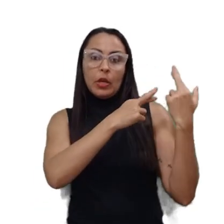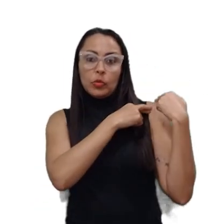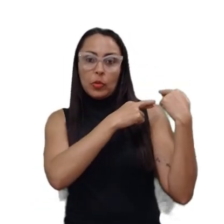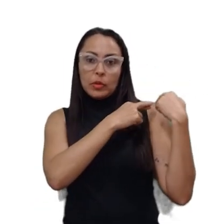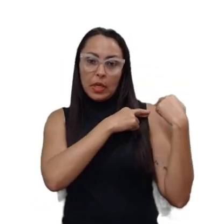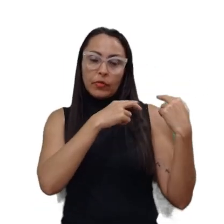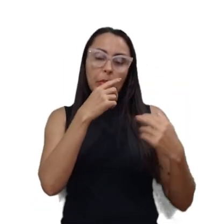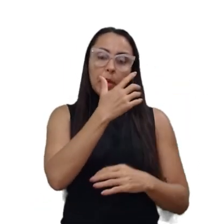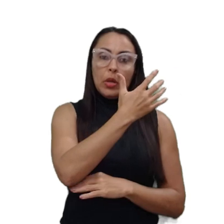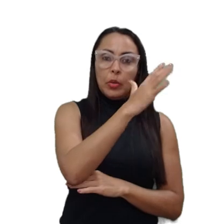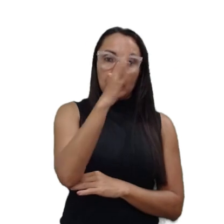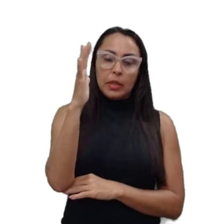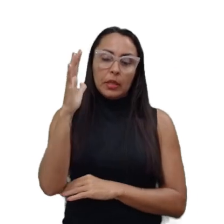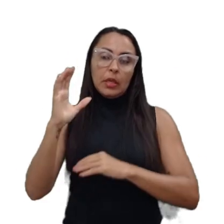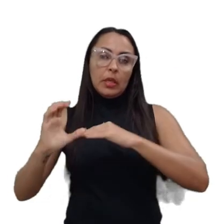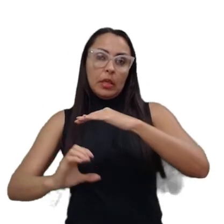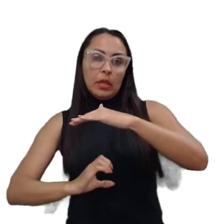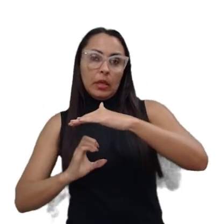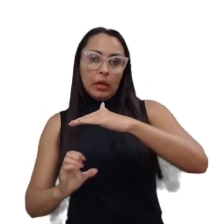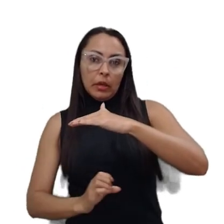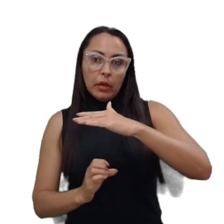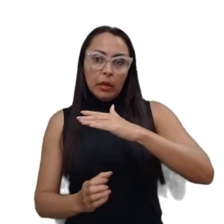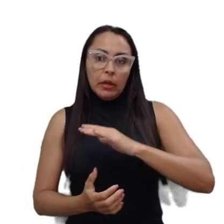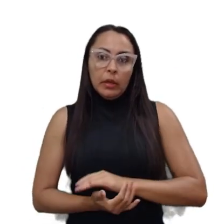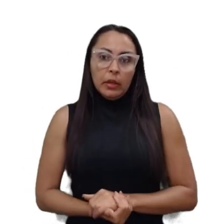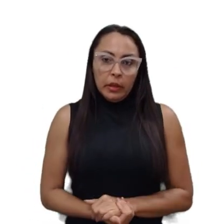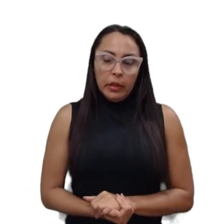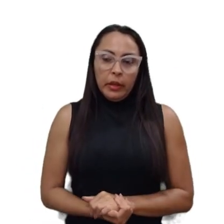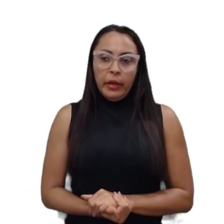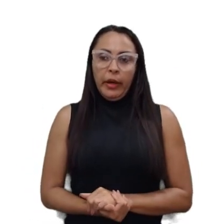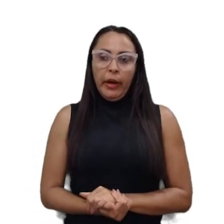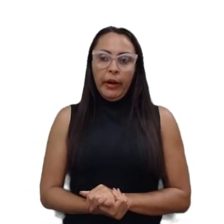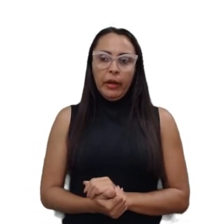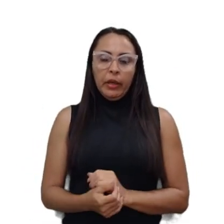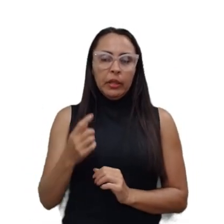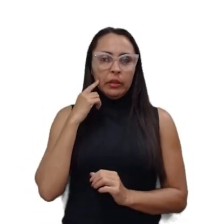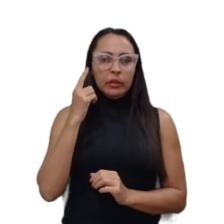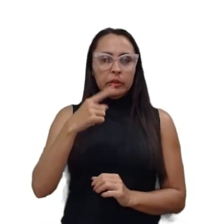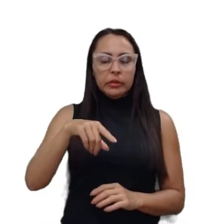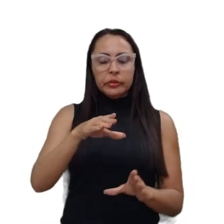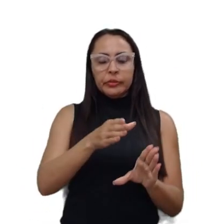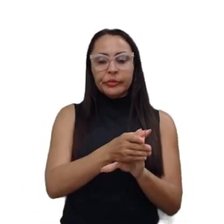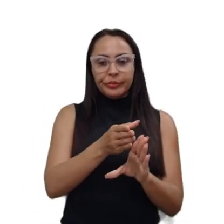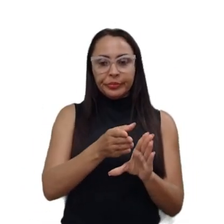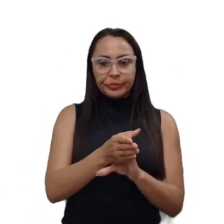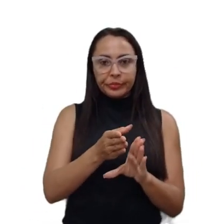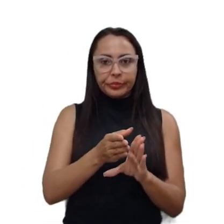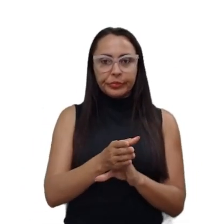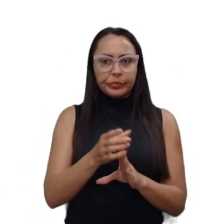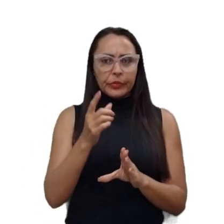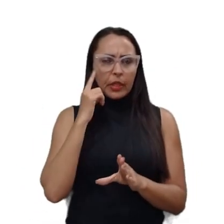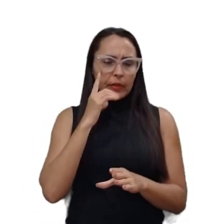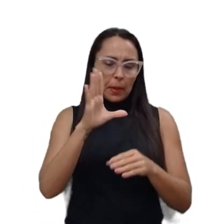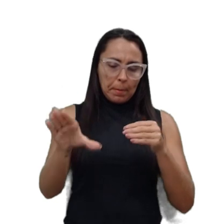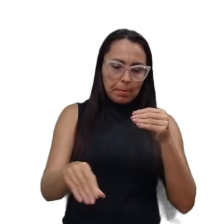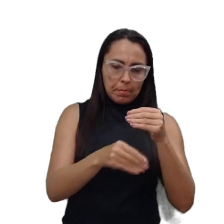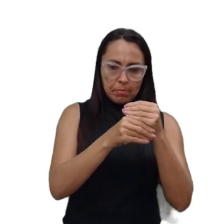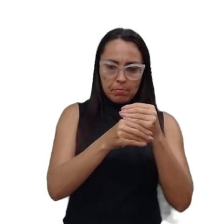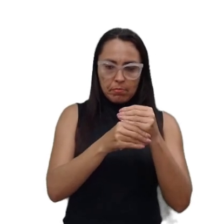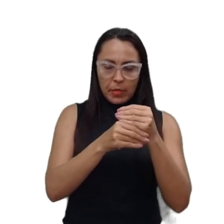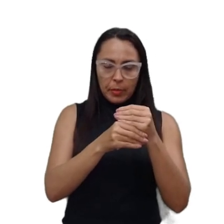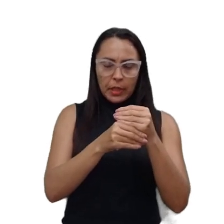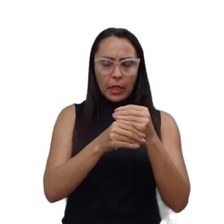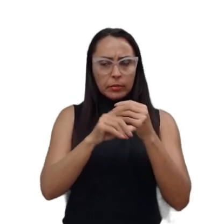questão ambiental dentro da empresa. A partir desse momento, essas orientações elas vão ser implementadas